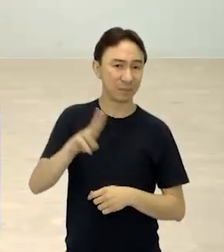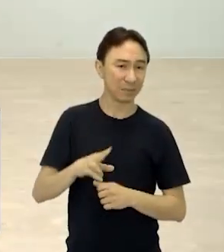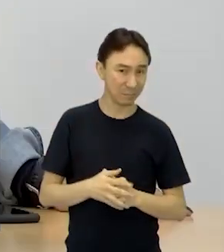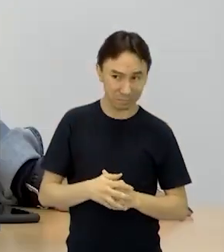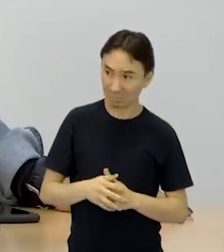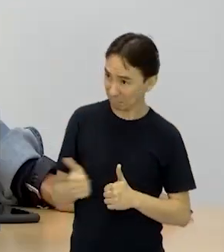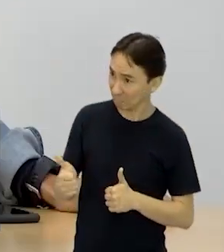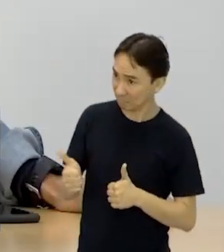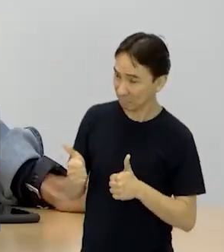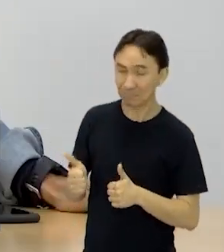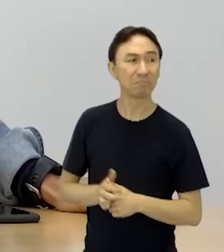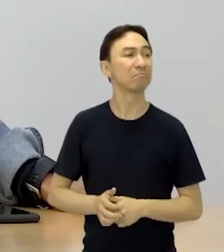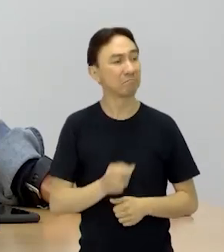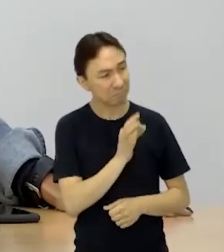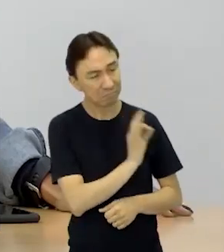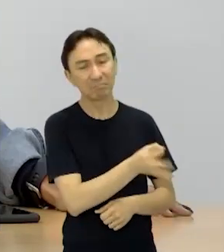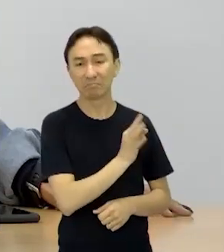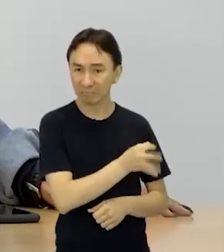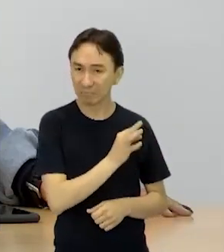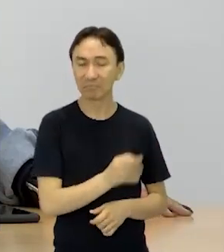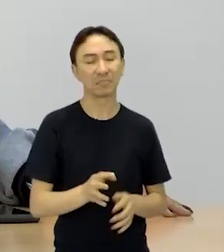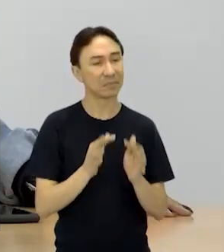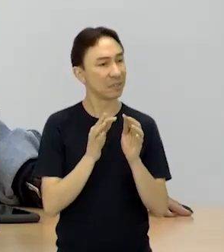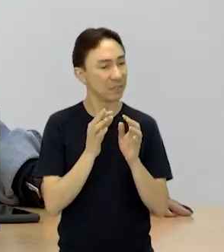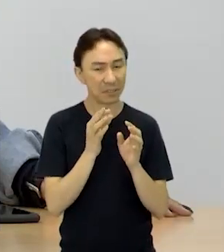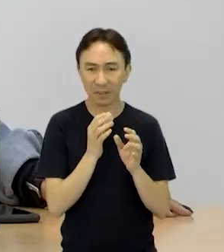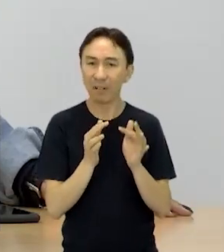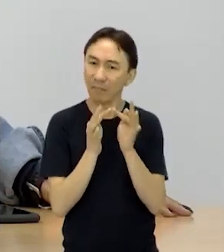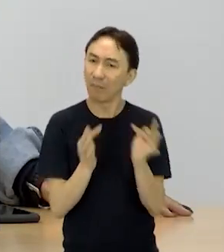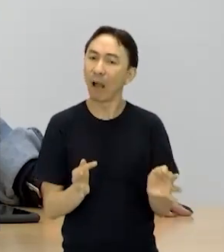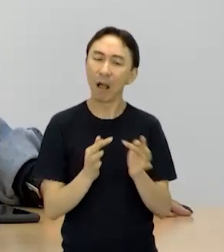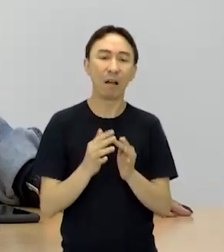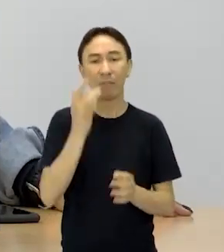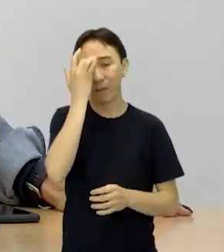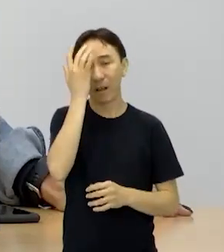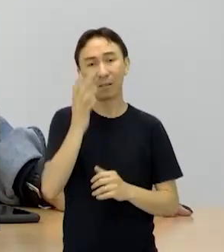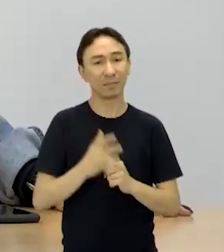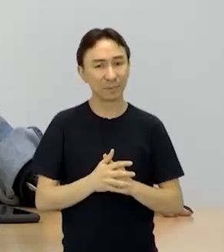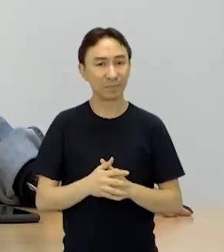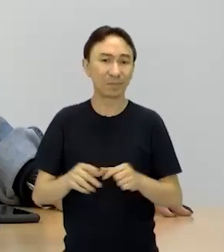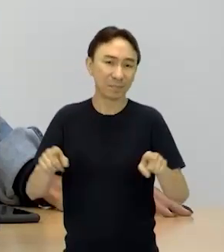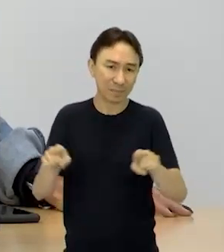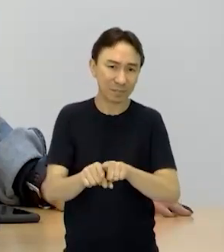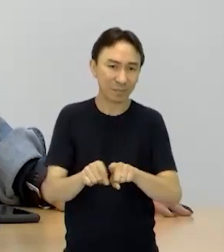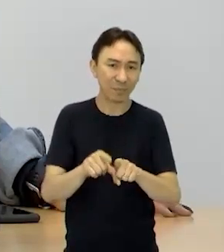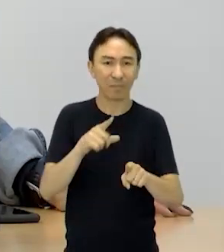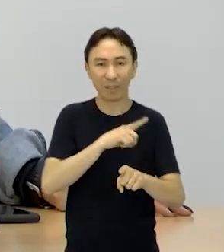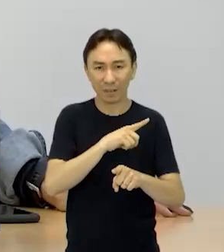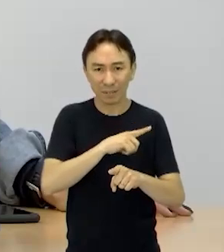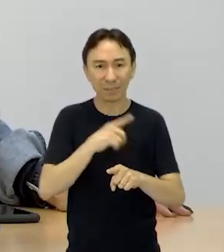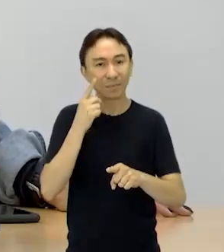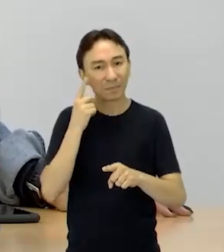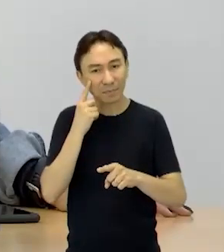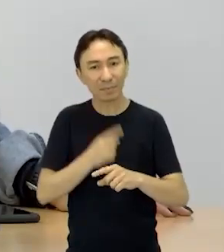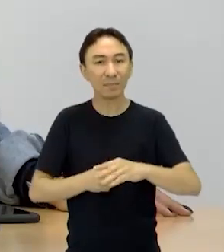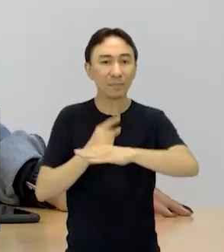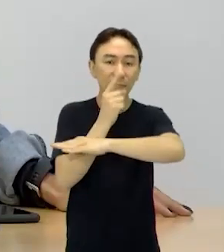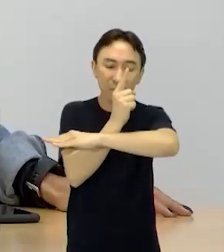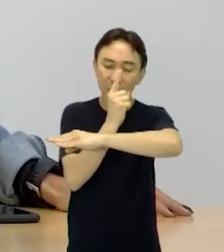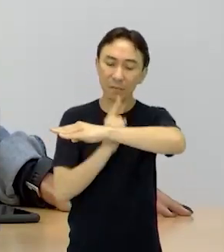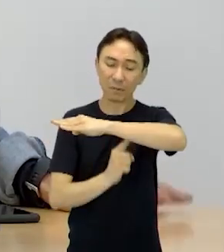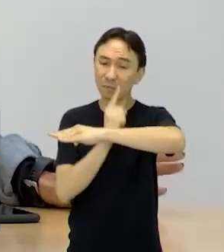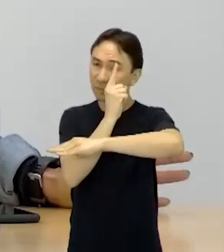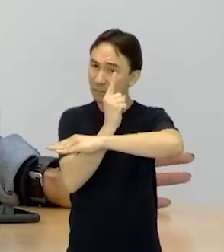Sim, é muito mais prático. E também, como as frações, elas têm muitas roupinhas, né? Elas são iguais. Gosto disso. Elas têm muitas